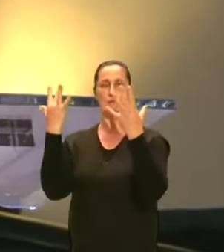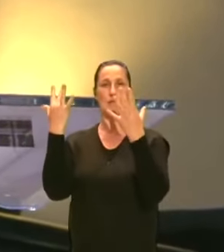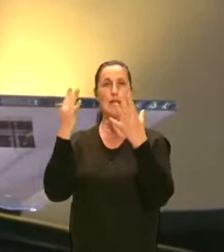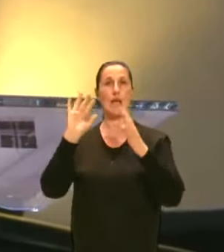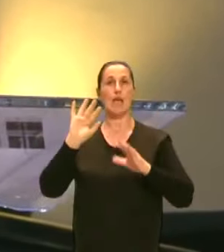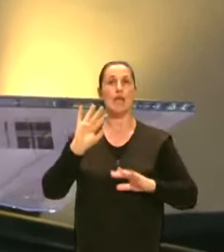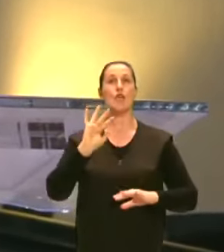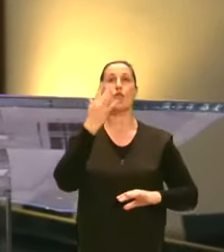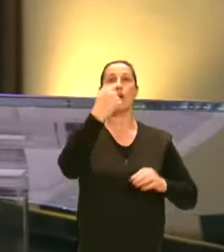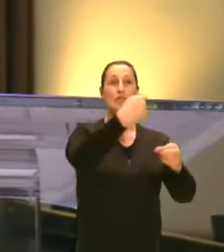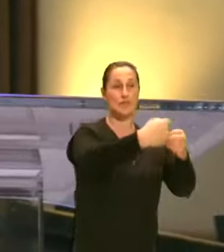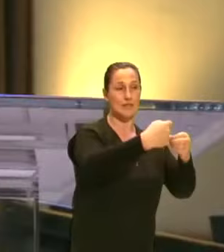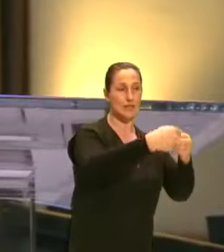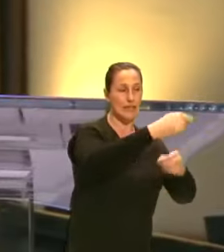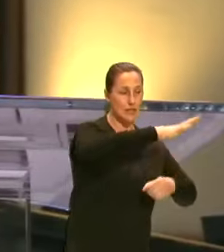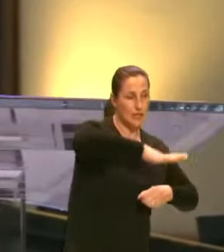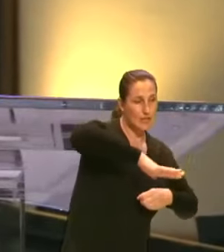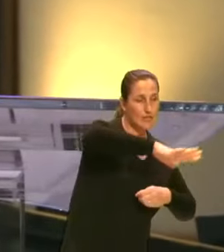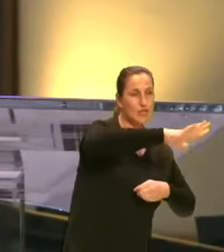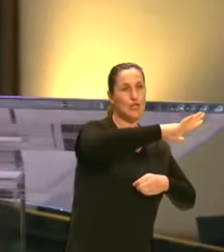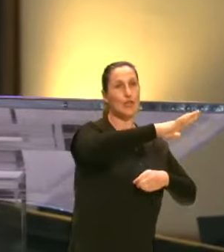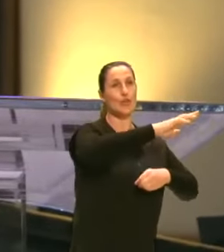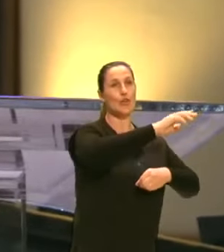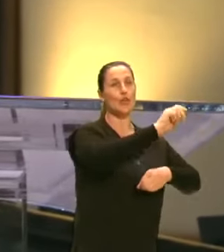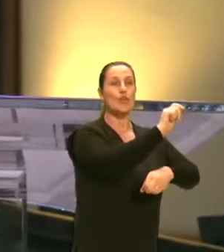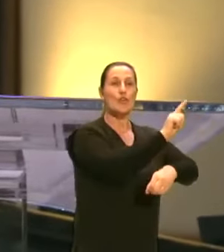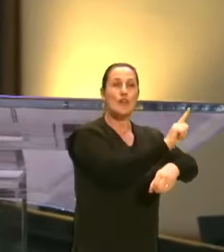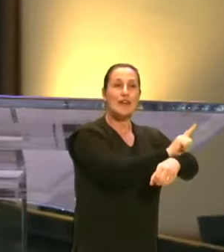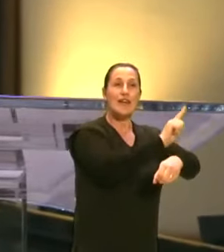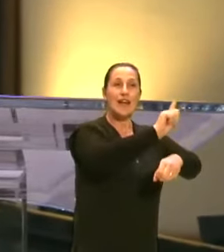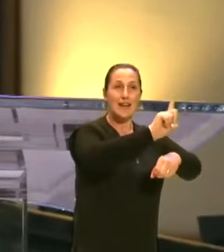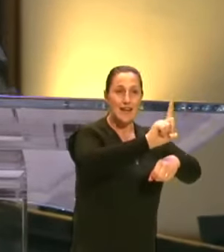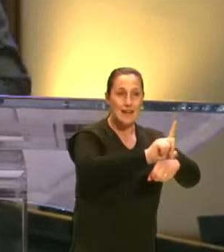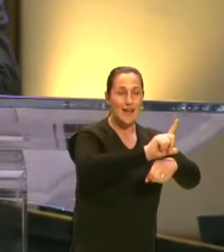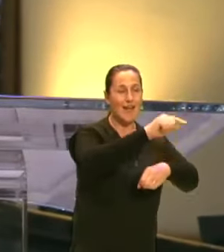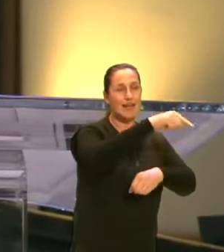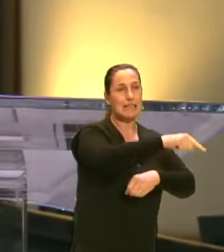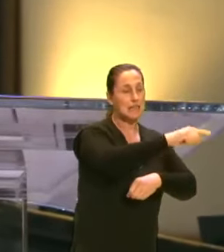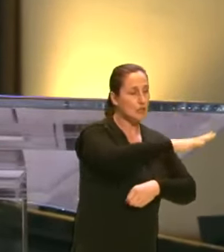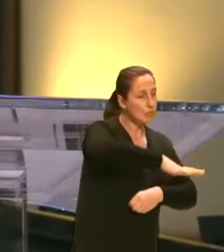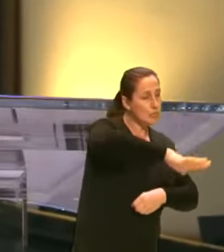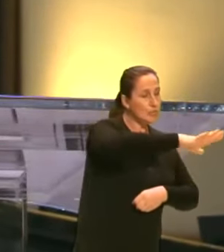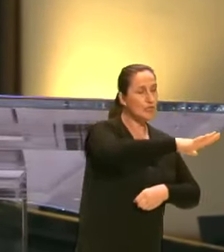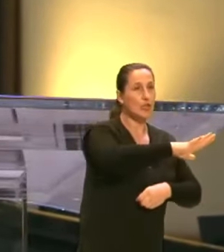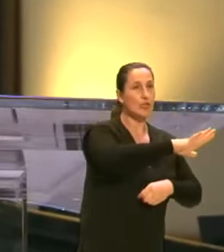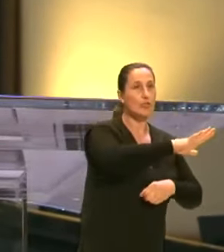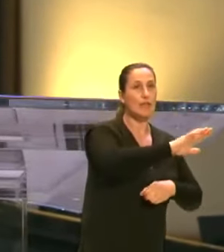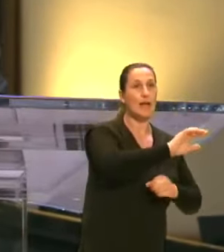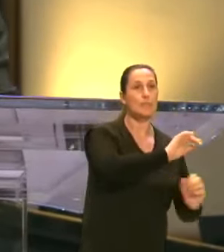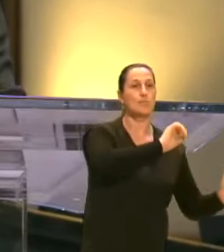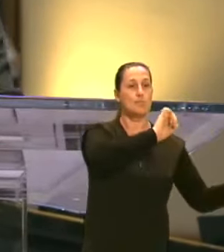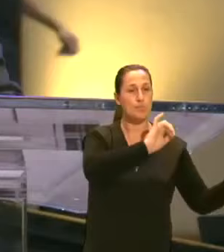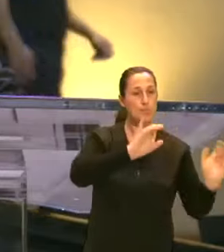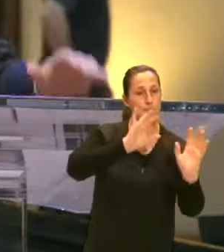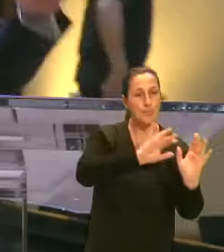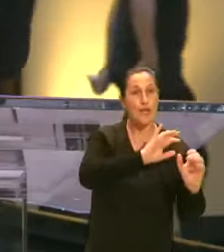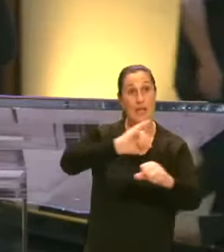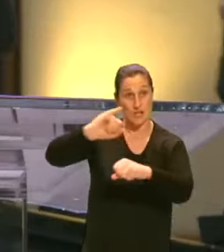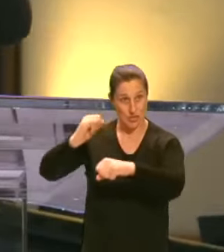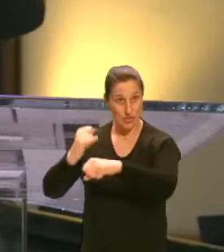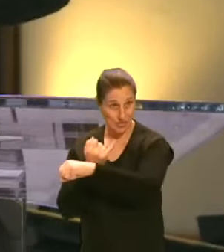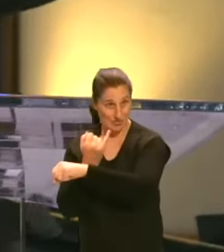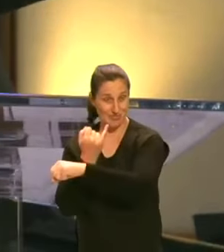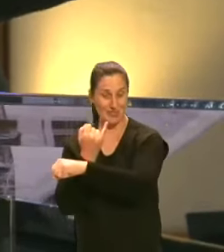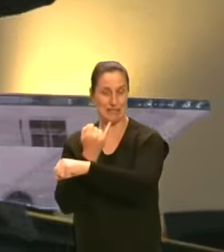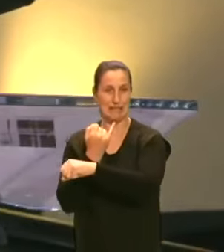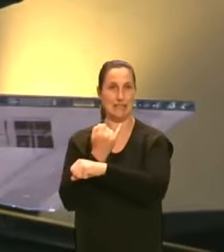eles iam então, saíam da sua região, da Galiléia, de tantas outras regiões, eles estavam rumo a essa grande festa em Jerusalém, que